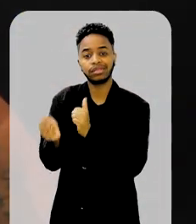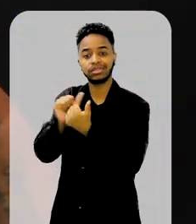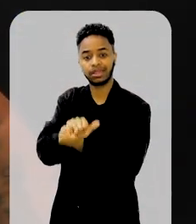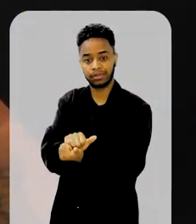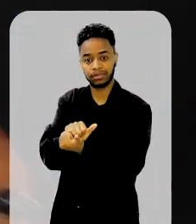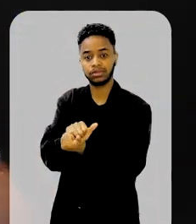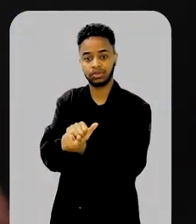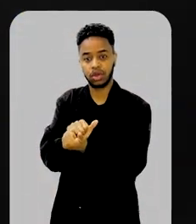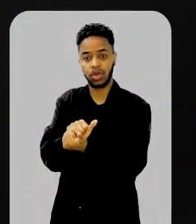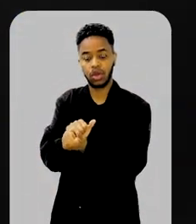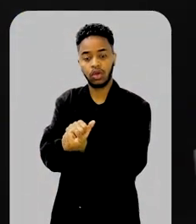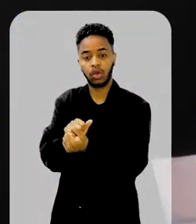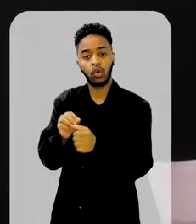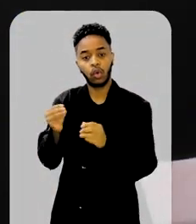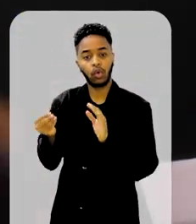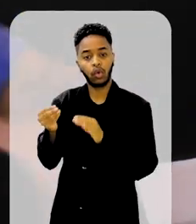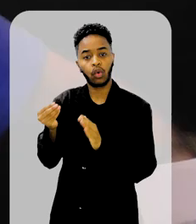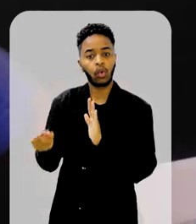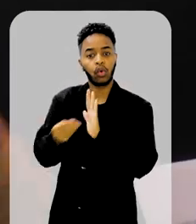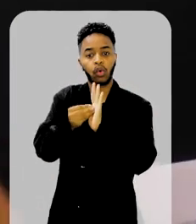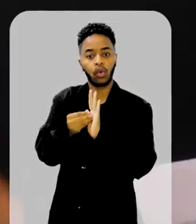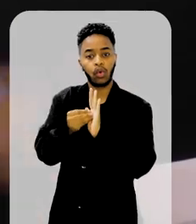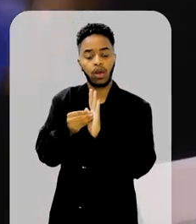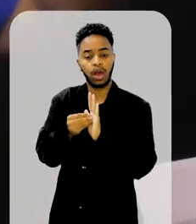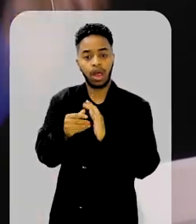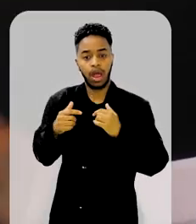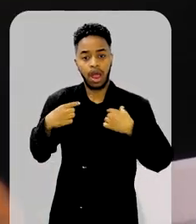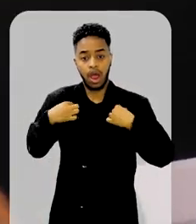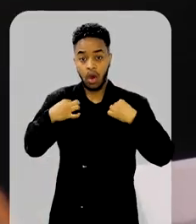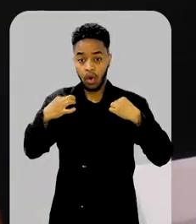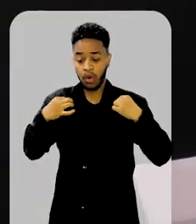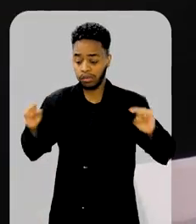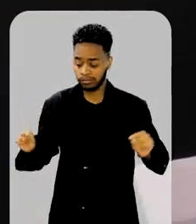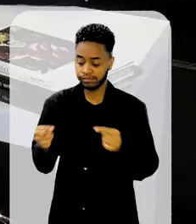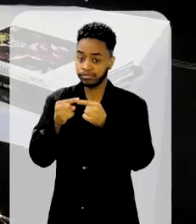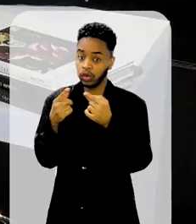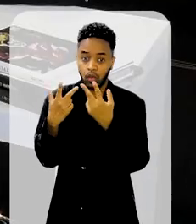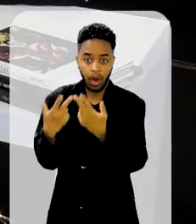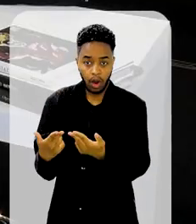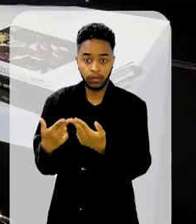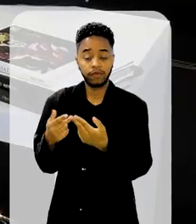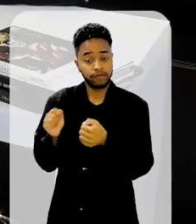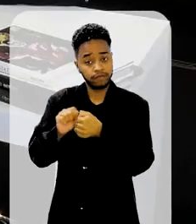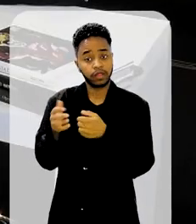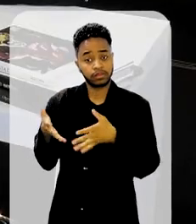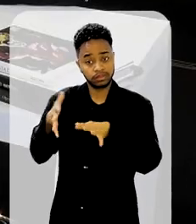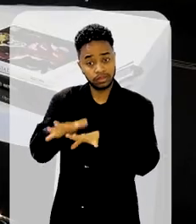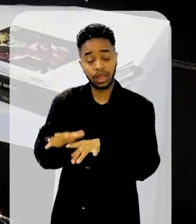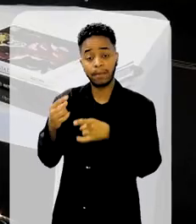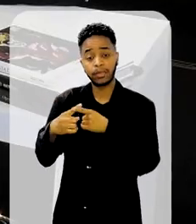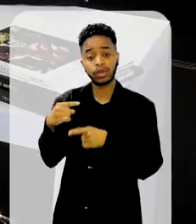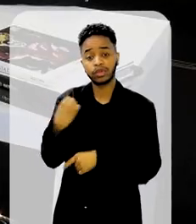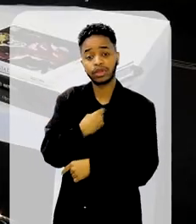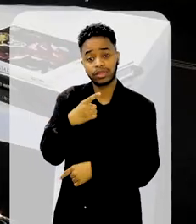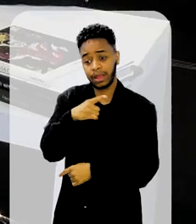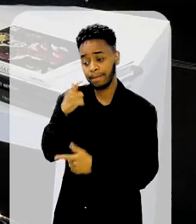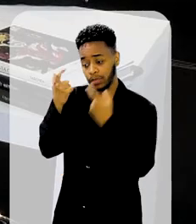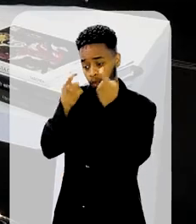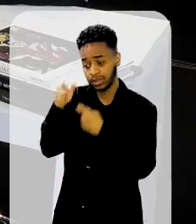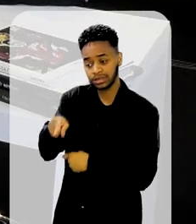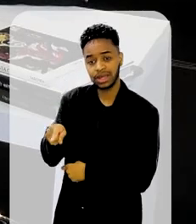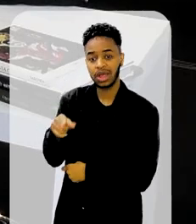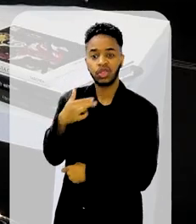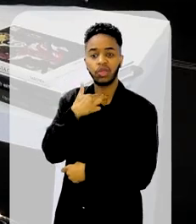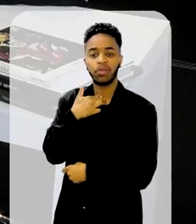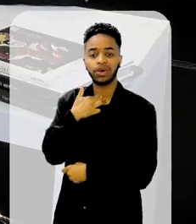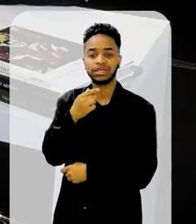adaptada inseriram eles vestiram a cadeira de rodas ficaram incluídos porque nós nos preocupamos muito com eles eles